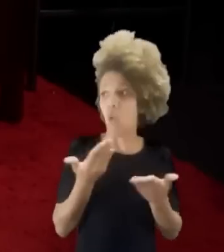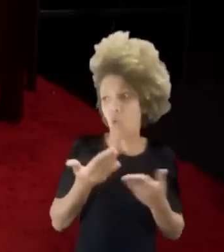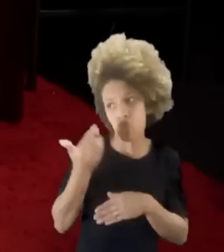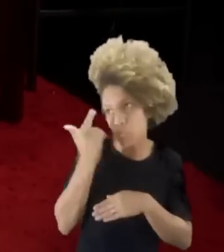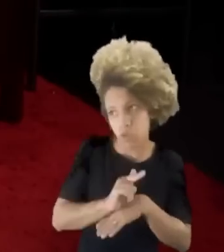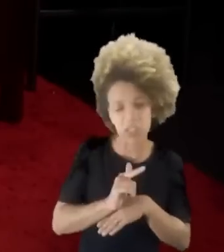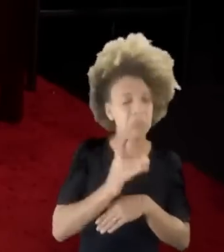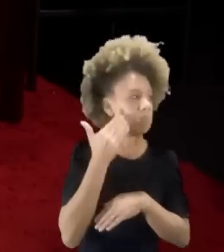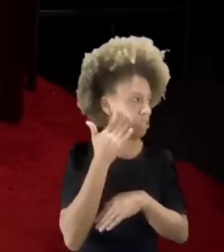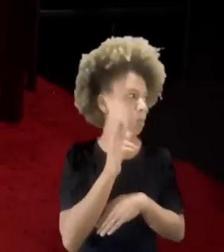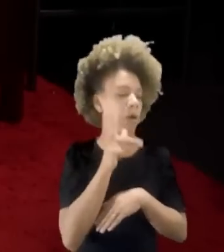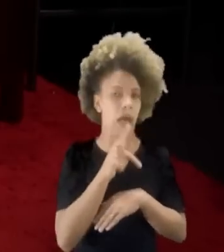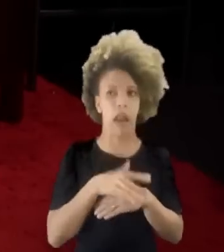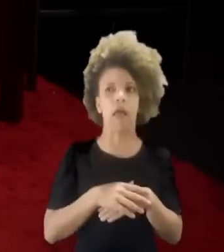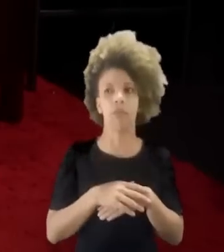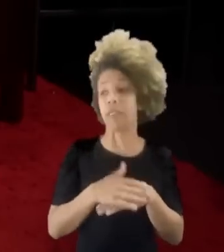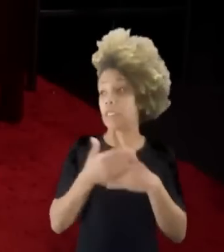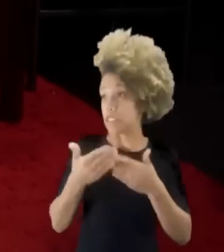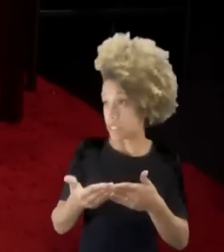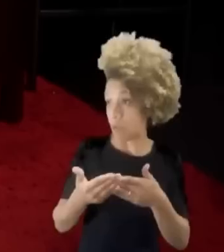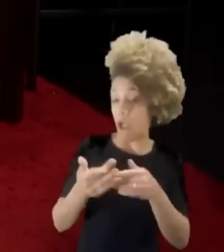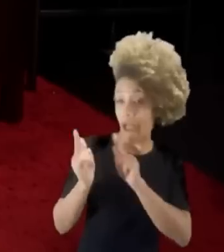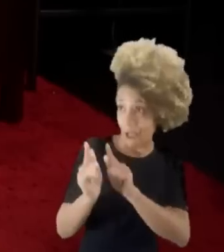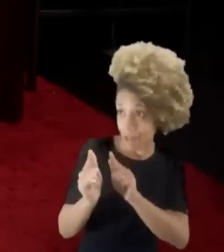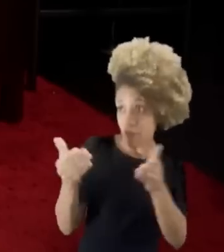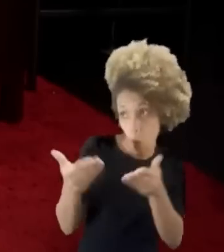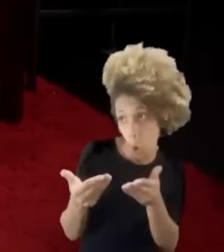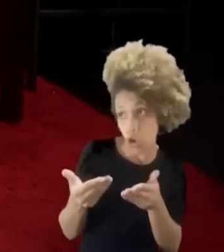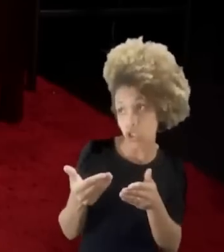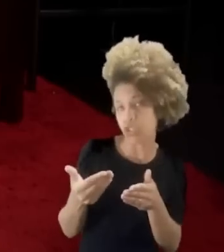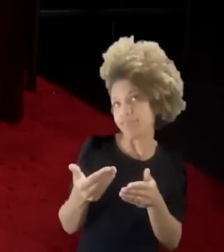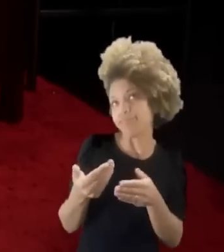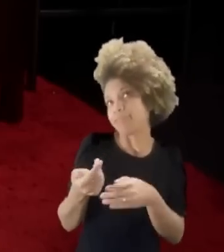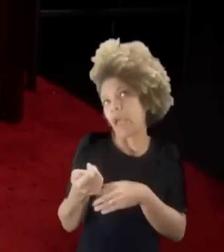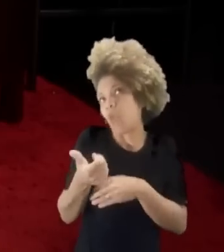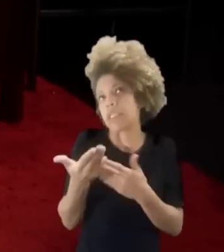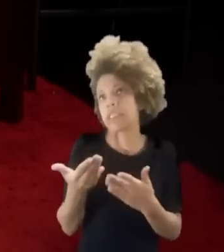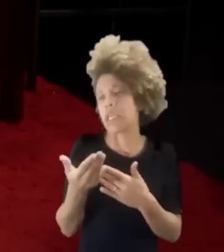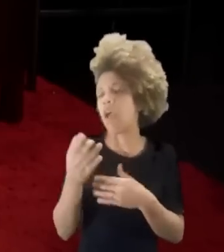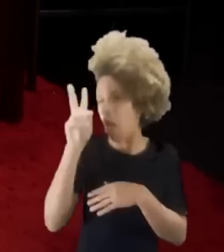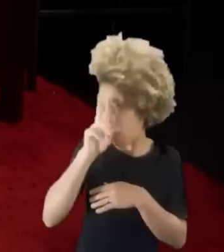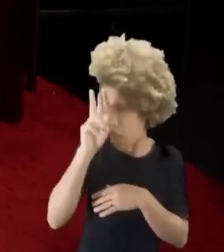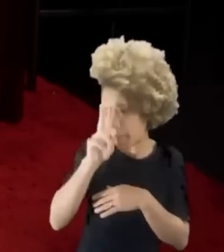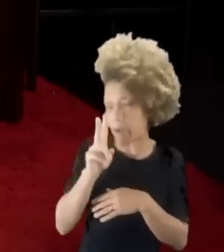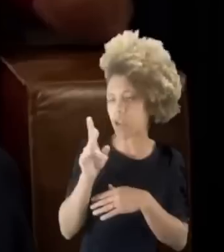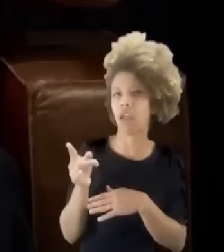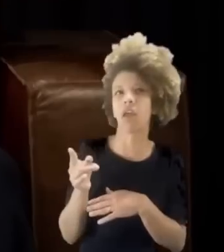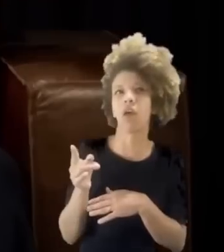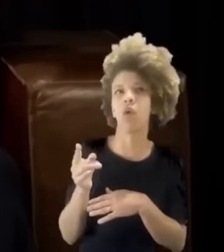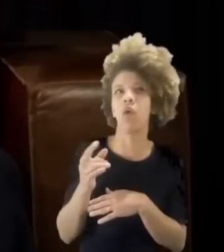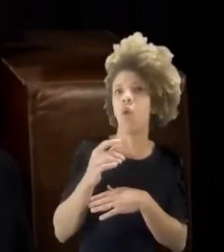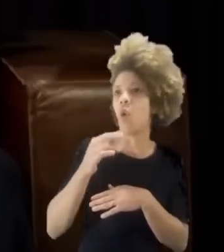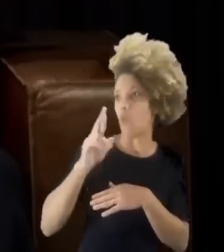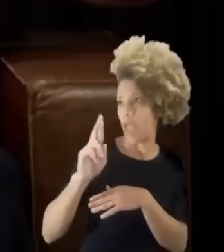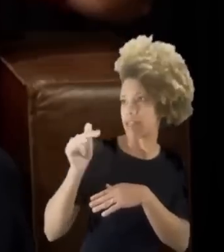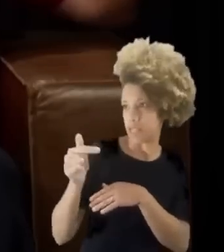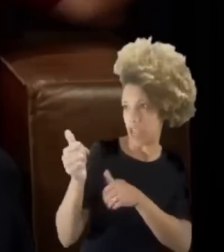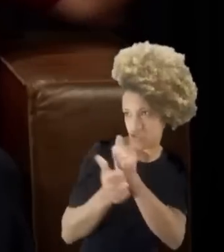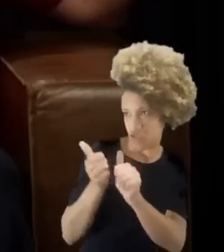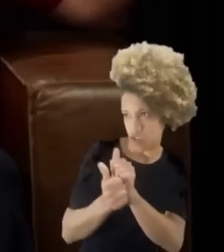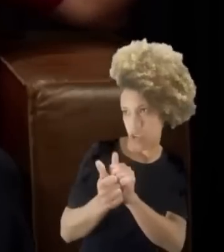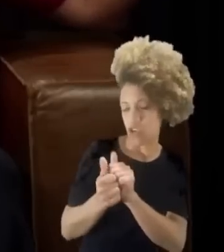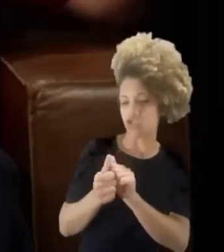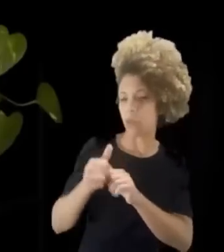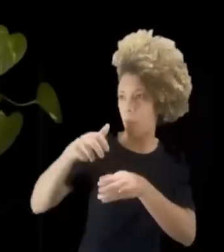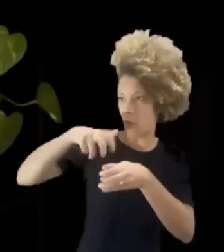a greve Entendeu mano então a greve hoje ela funciona quase como que lembra quando o Cristiano Ronaldo tirou o refrigerante